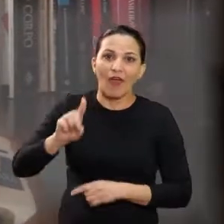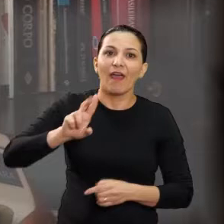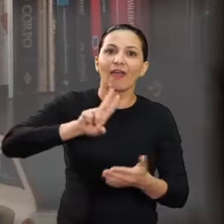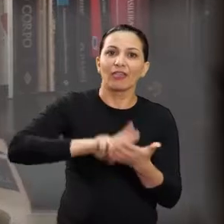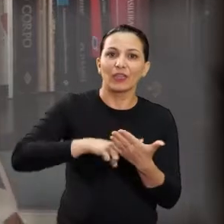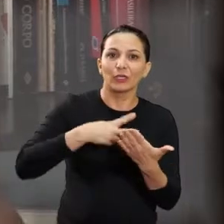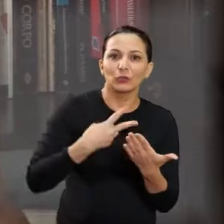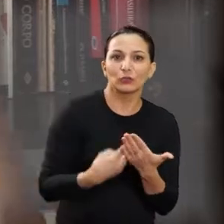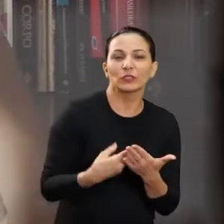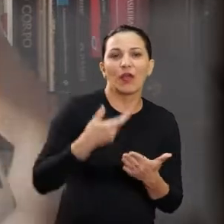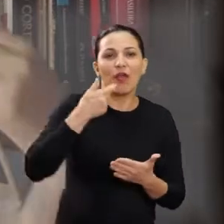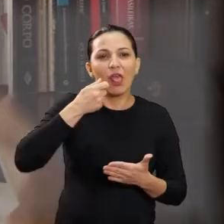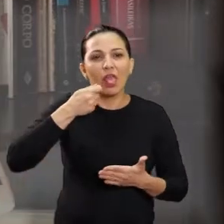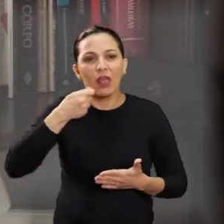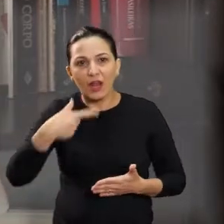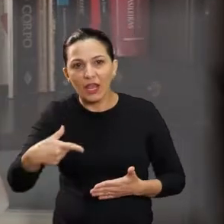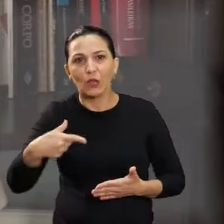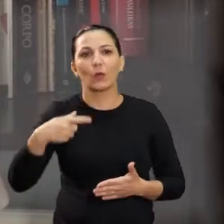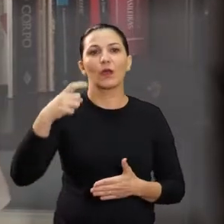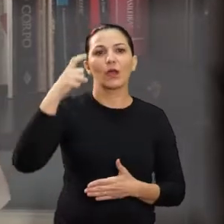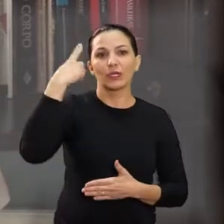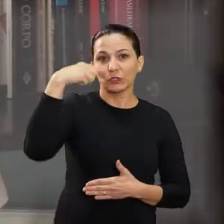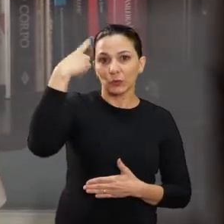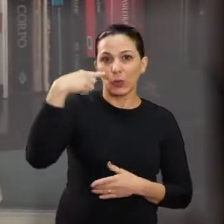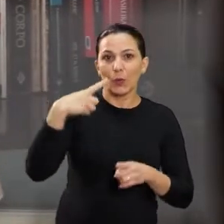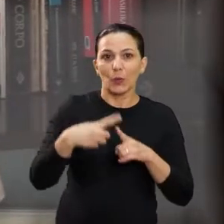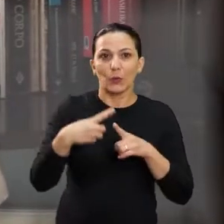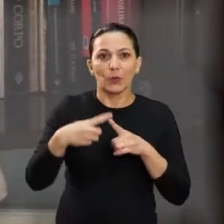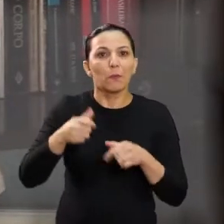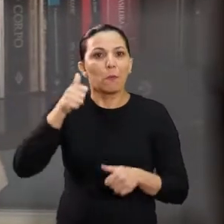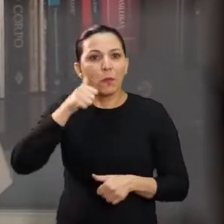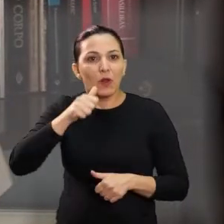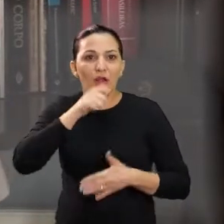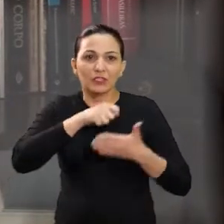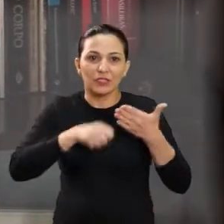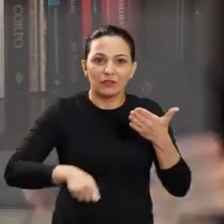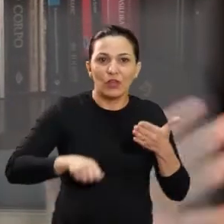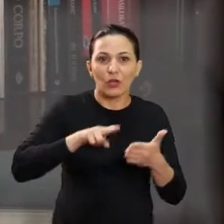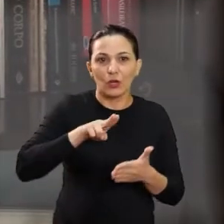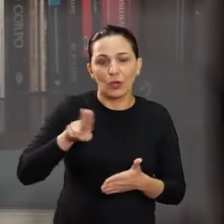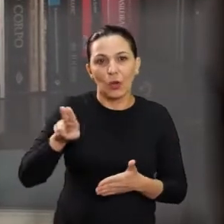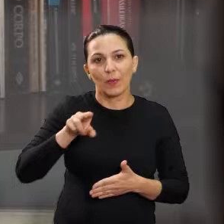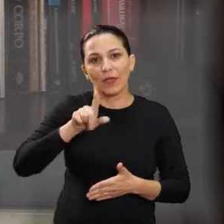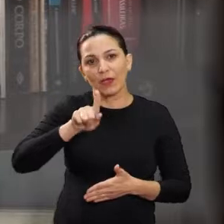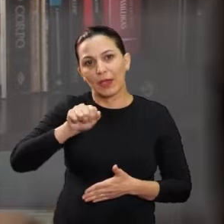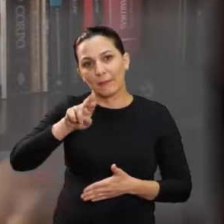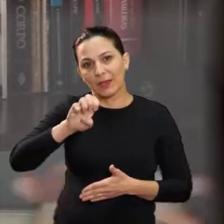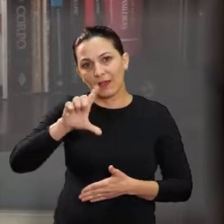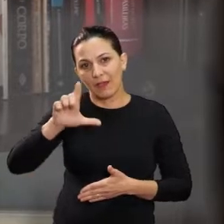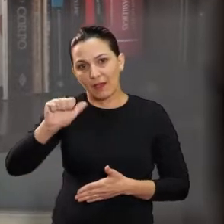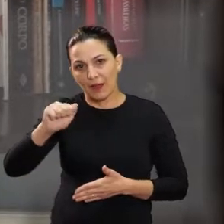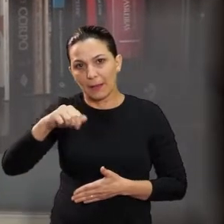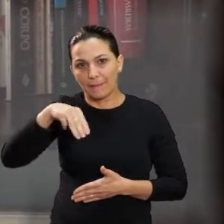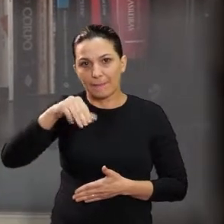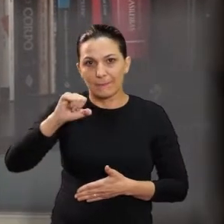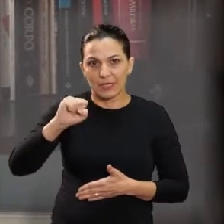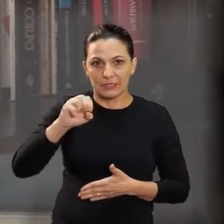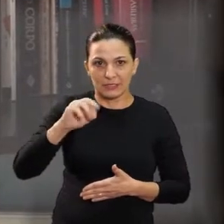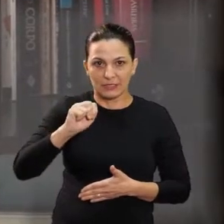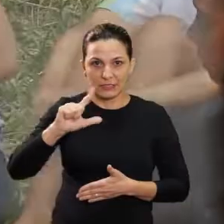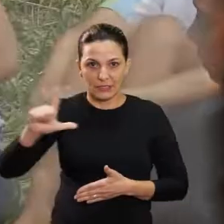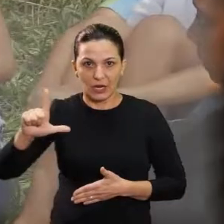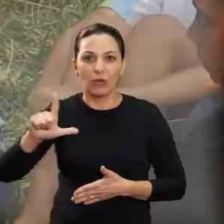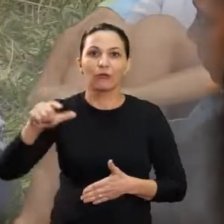dela, como tem a Gabriela Mistral, e a Gabriela Mistral é uma poeta muito importante, não só para o Chile, mas para a América Latina